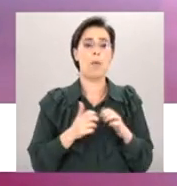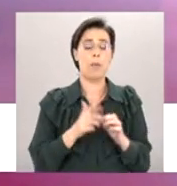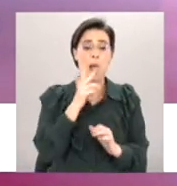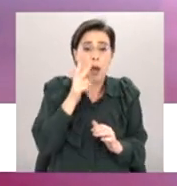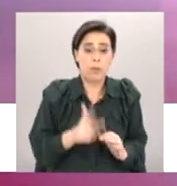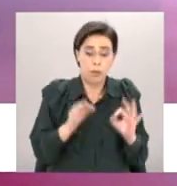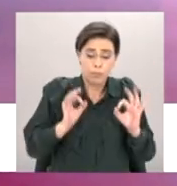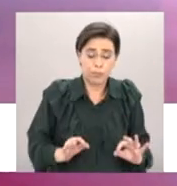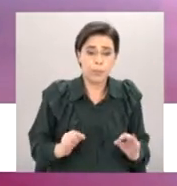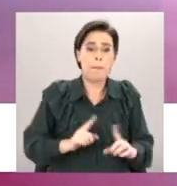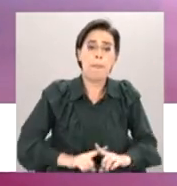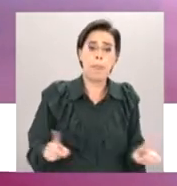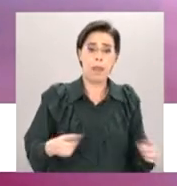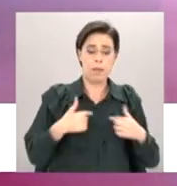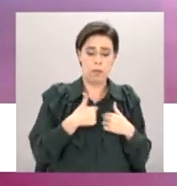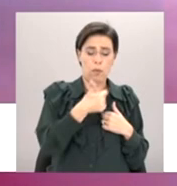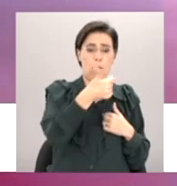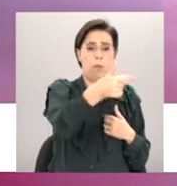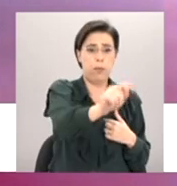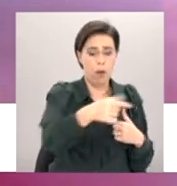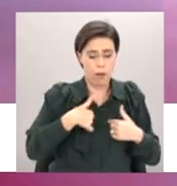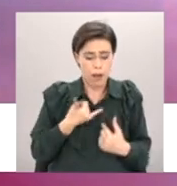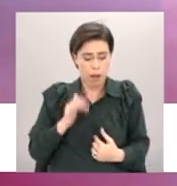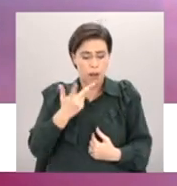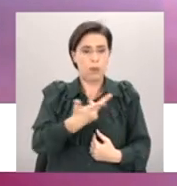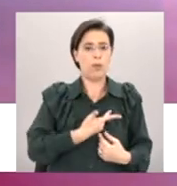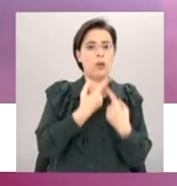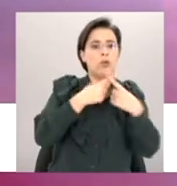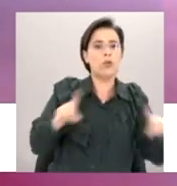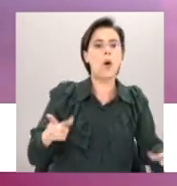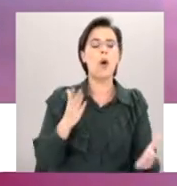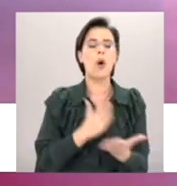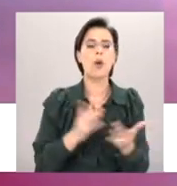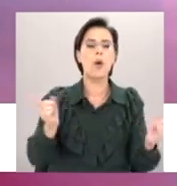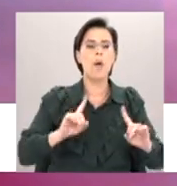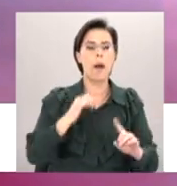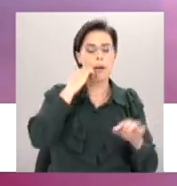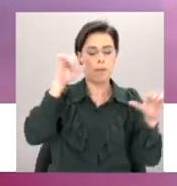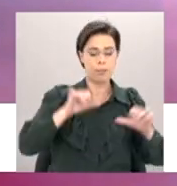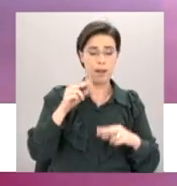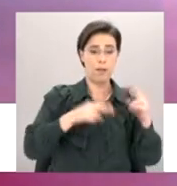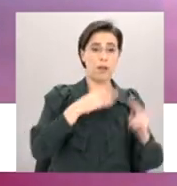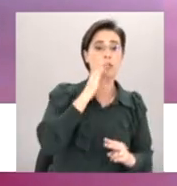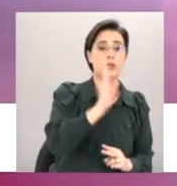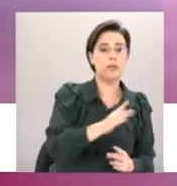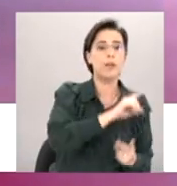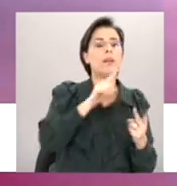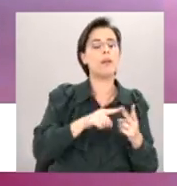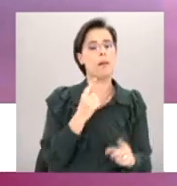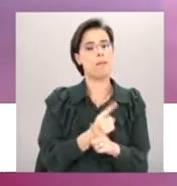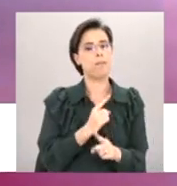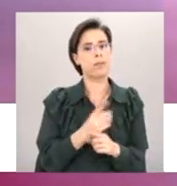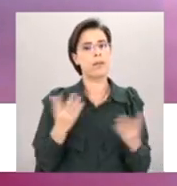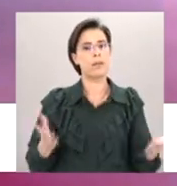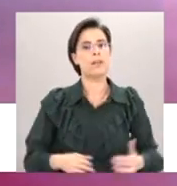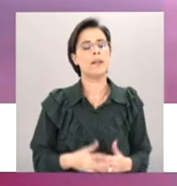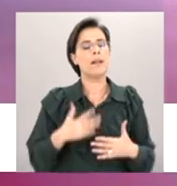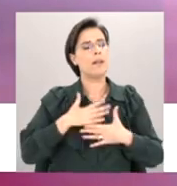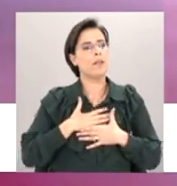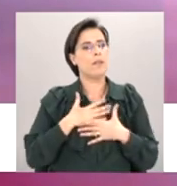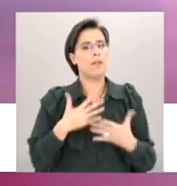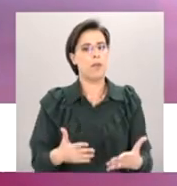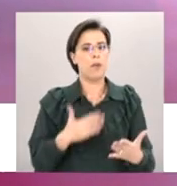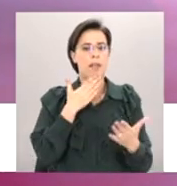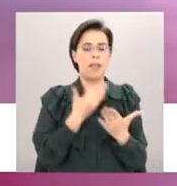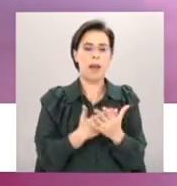tentar de facto muito diferenças entre o bloco esquerda existe Liberal não é só na nos agravante os cálculos já discutimos é a nesta nesta vontade